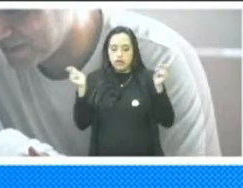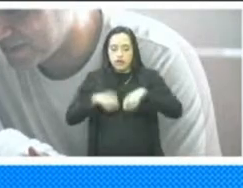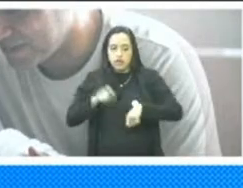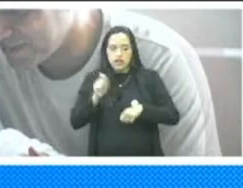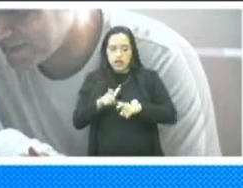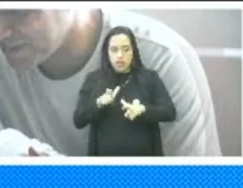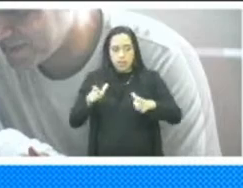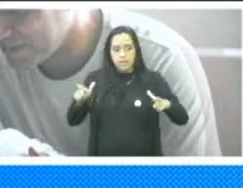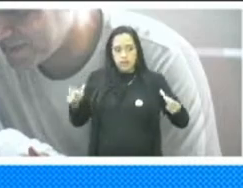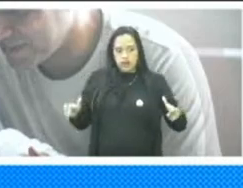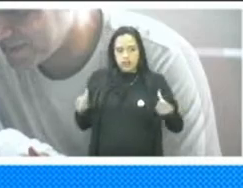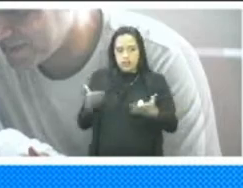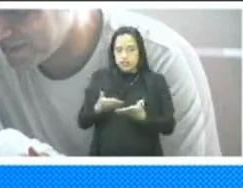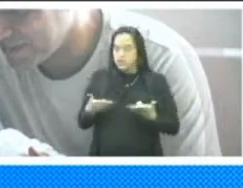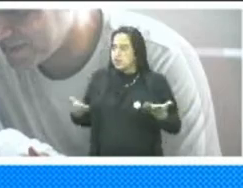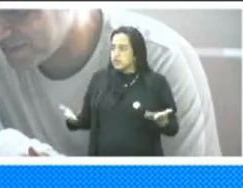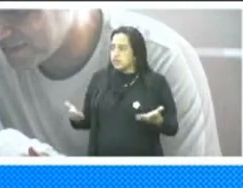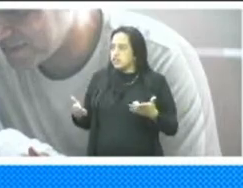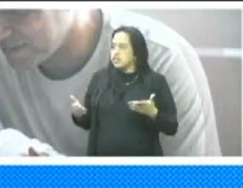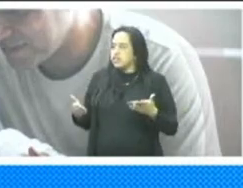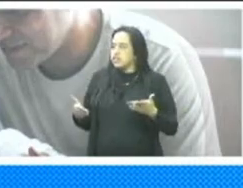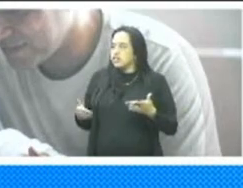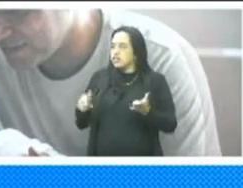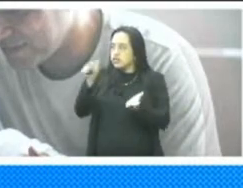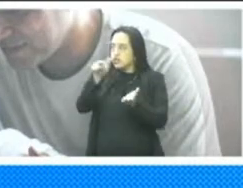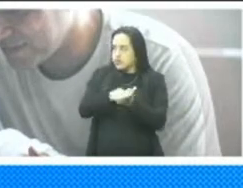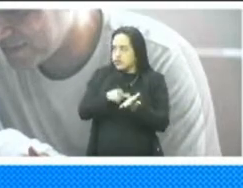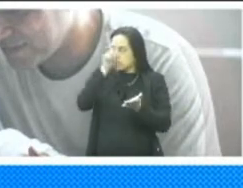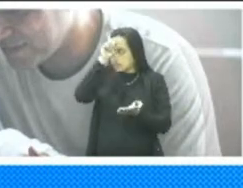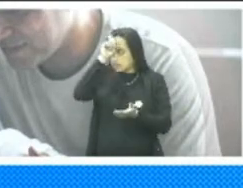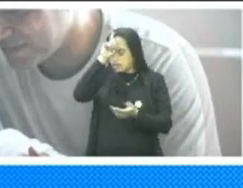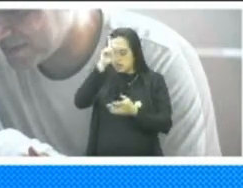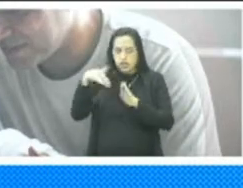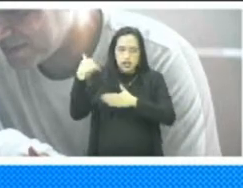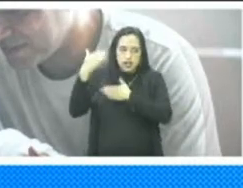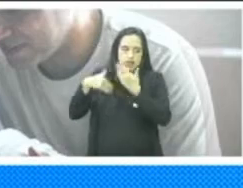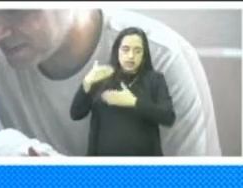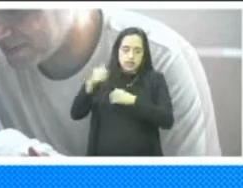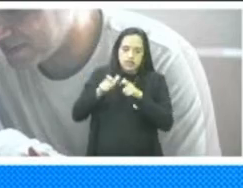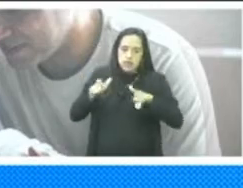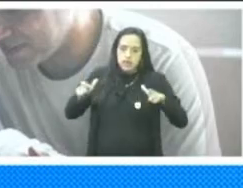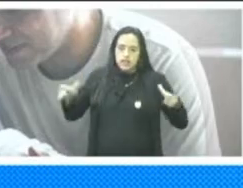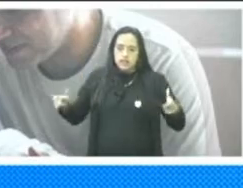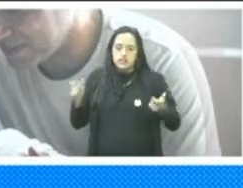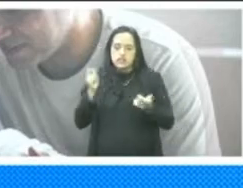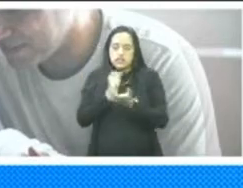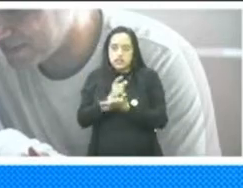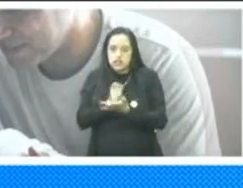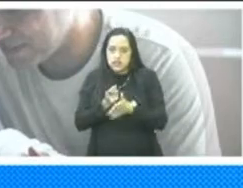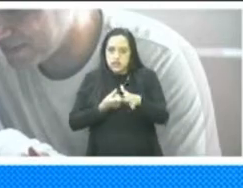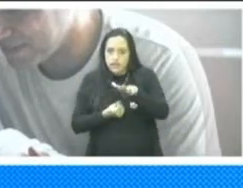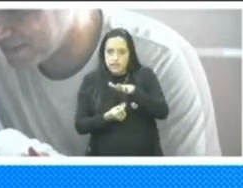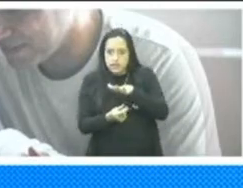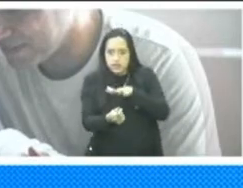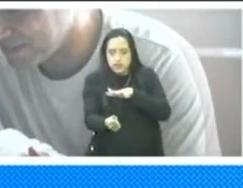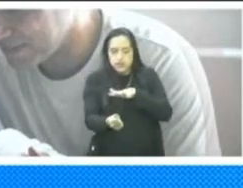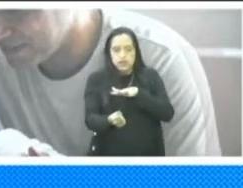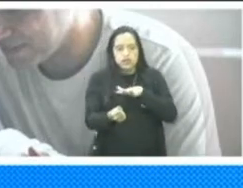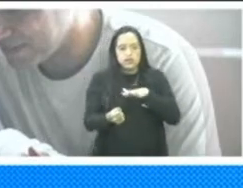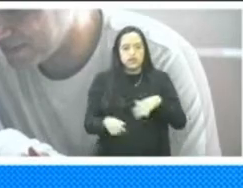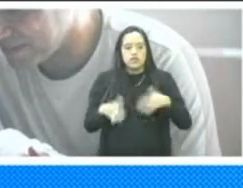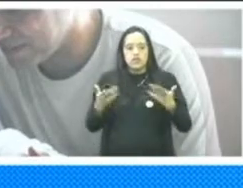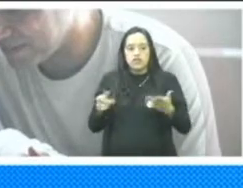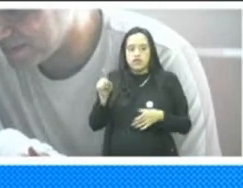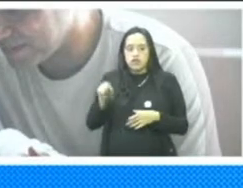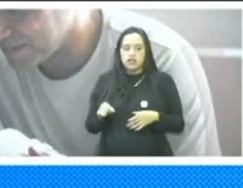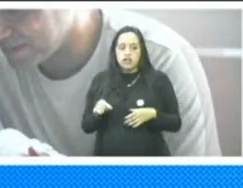de ampliação dos leitos de USINCA. Então, através da ampliação do custeio, né, da diária de USINCA,